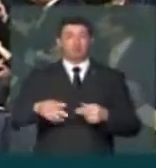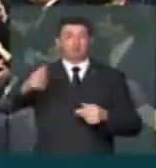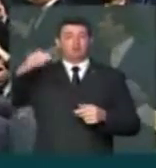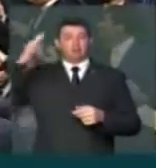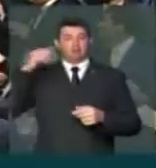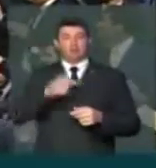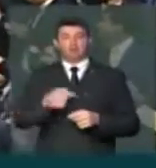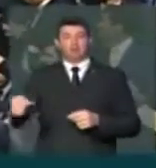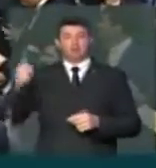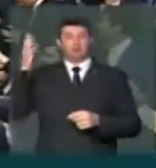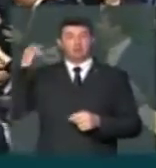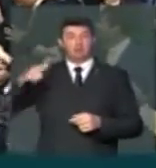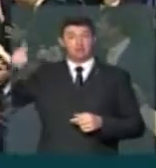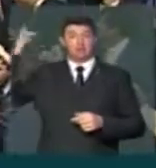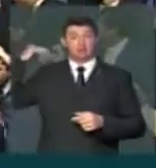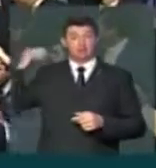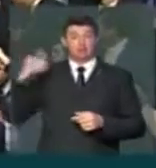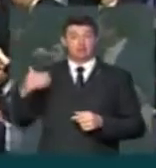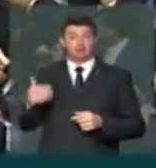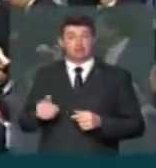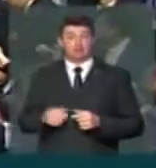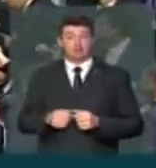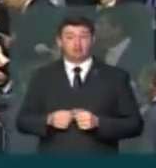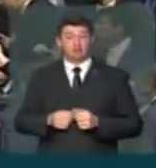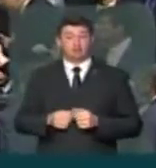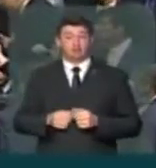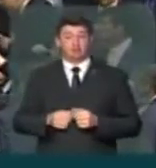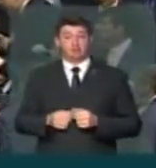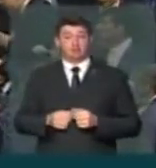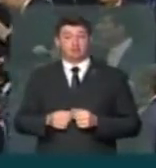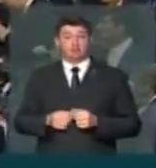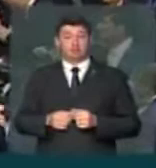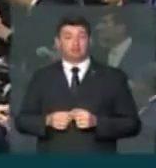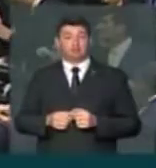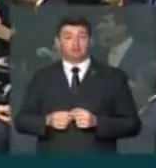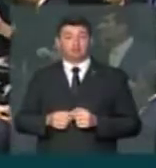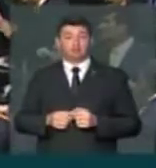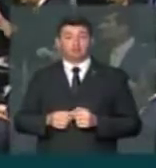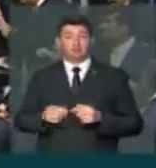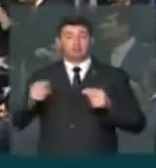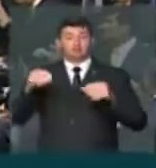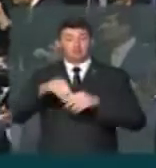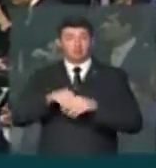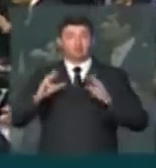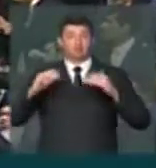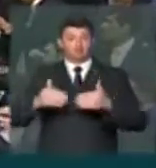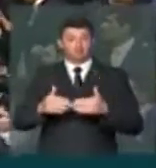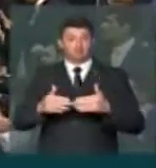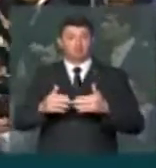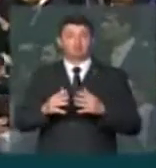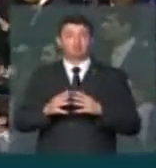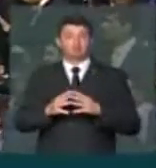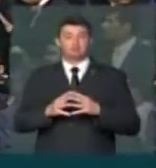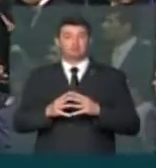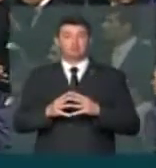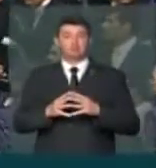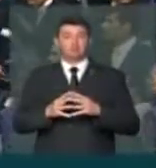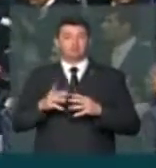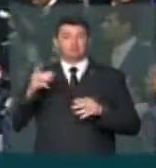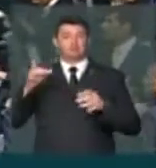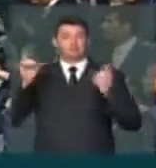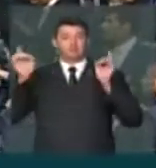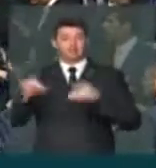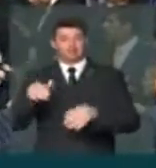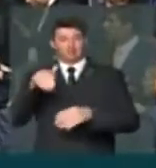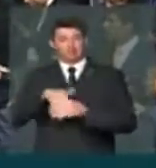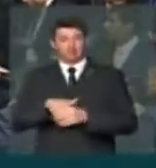a semana retrasada, desde quando o governo colocou aqui, né? Vamos lá, Carlos. Houve até um problema lá na própria comissão, votaram depois desistindo daquela